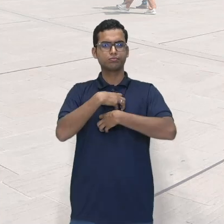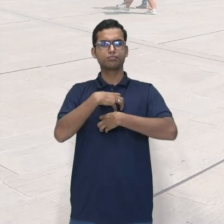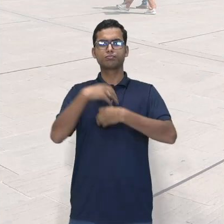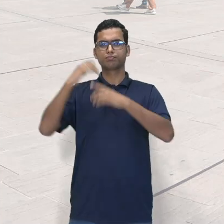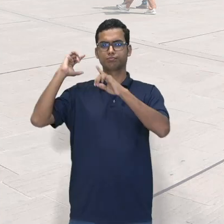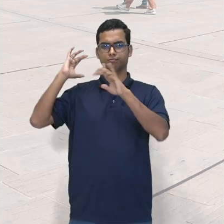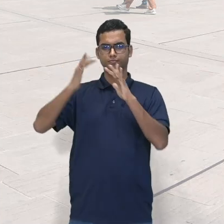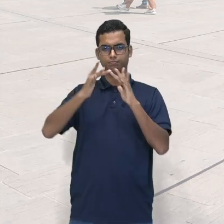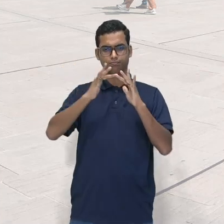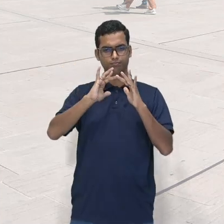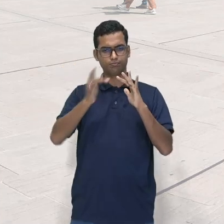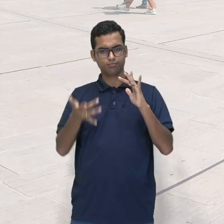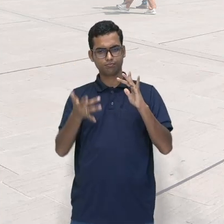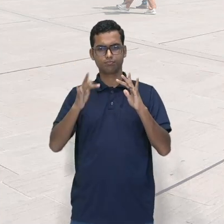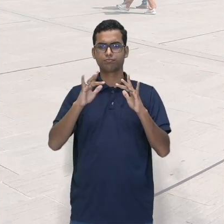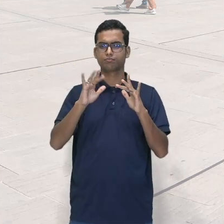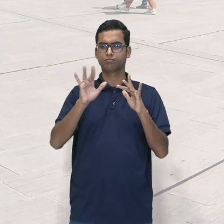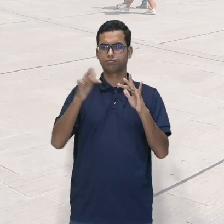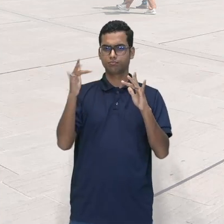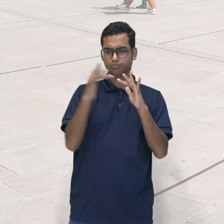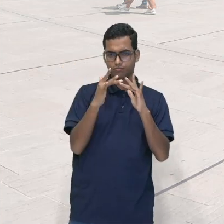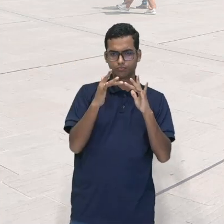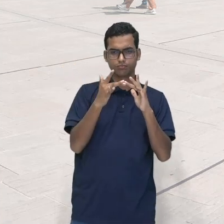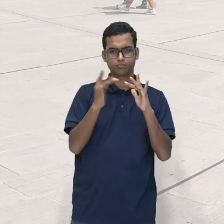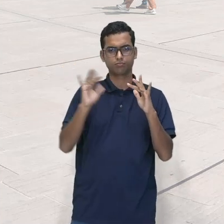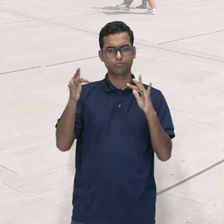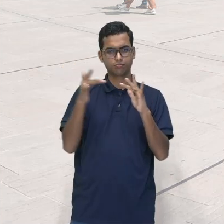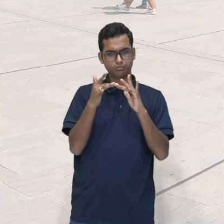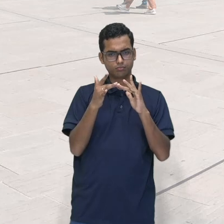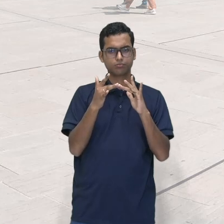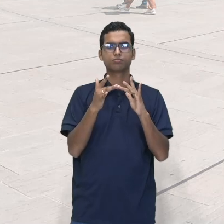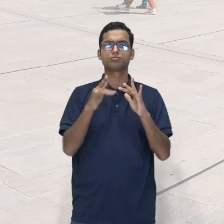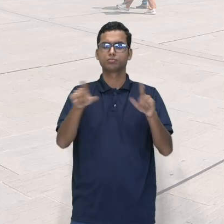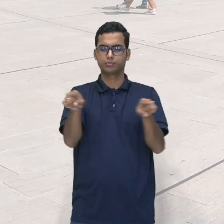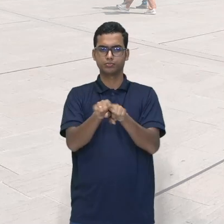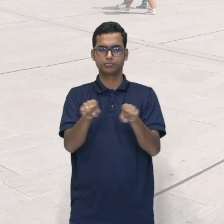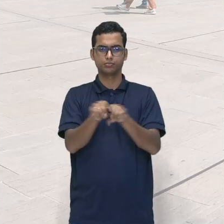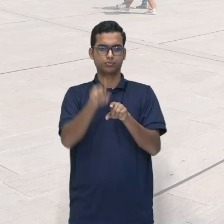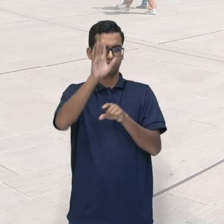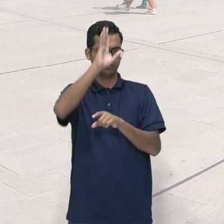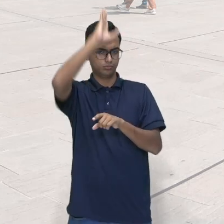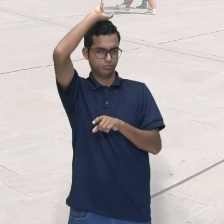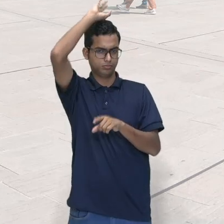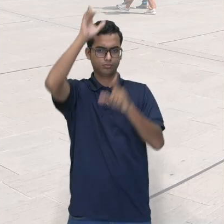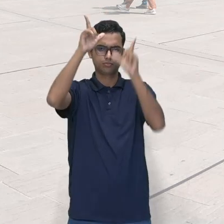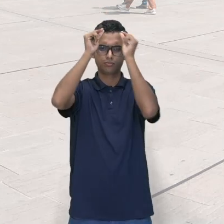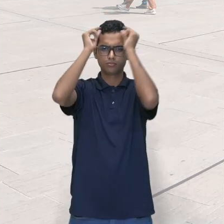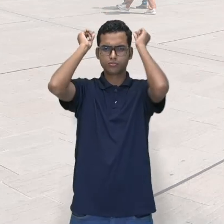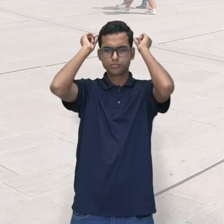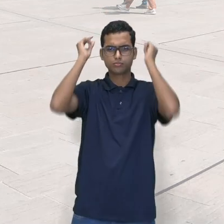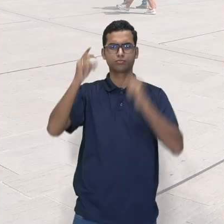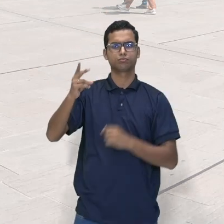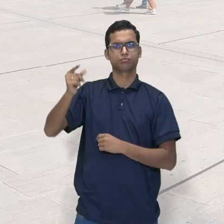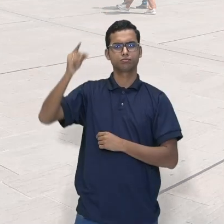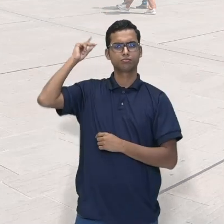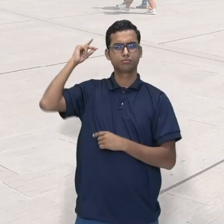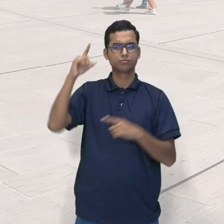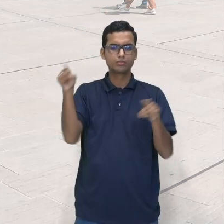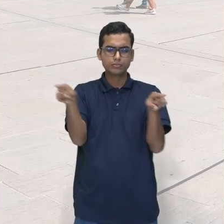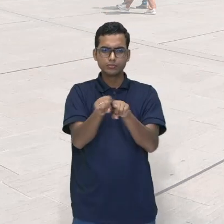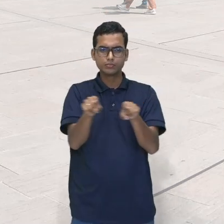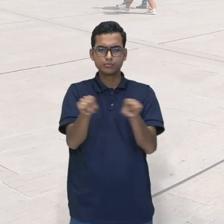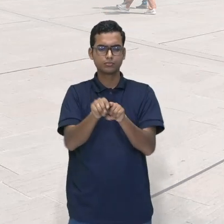Clássica com a Grécia e a Roma Antiga, ok? Temos também o pensamento medieval tendo